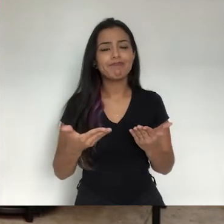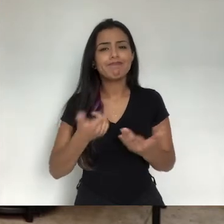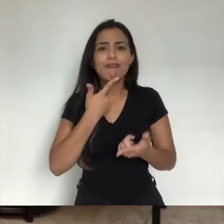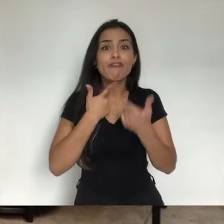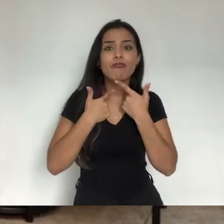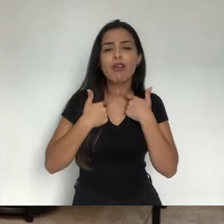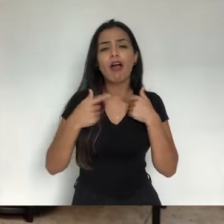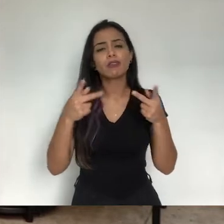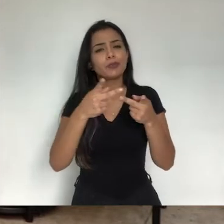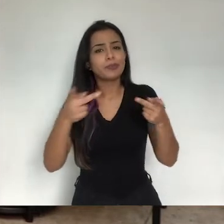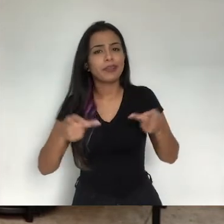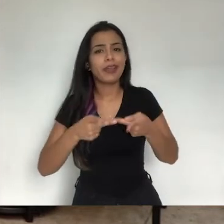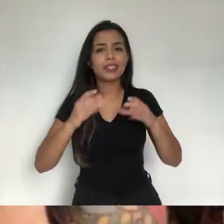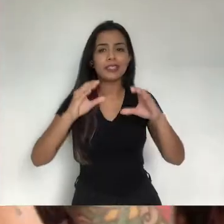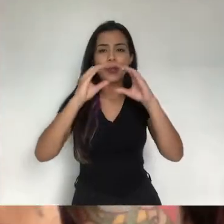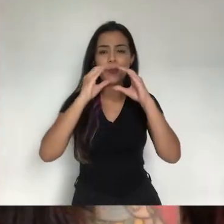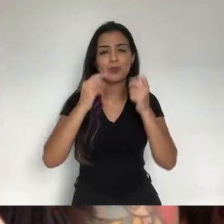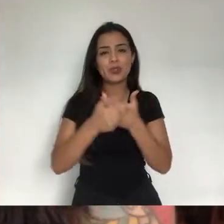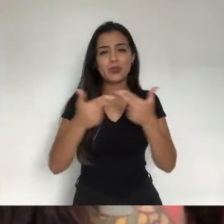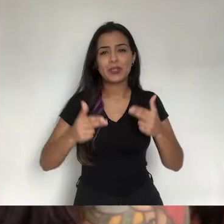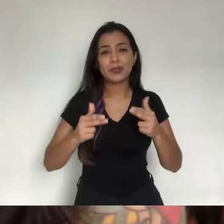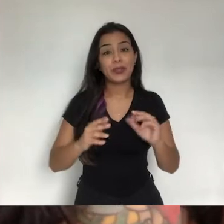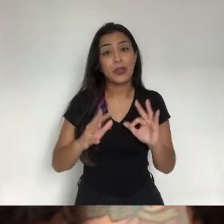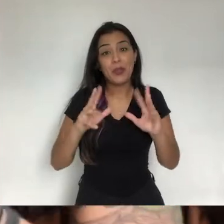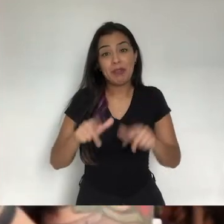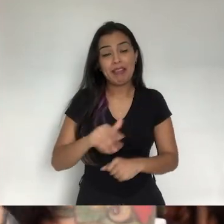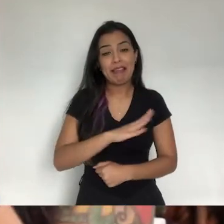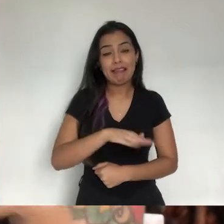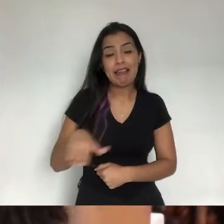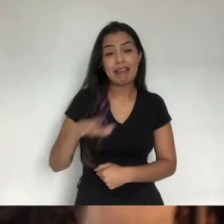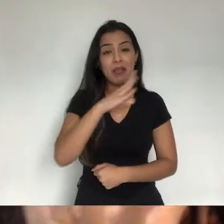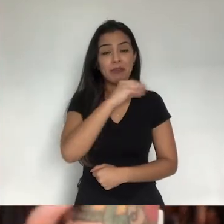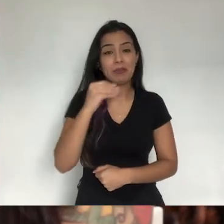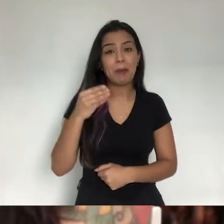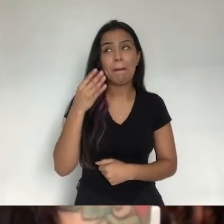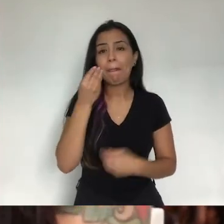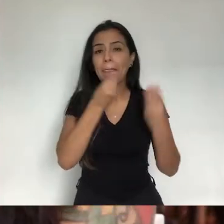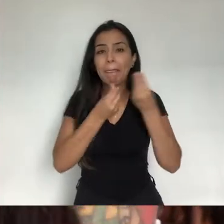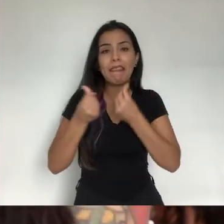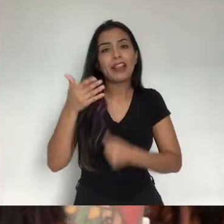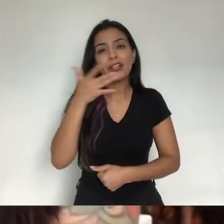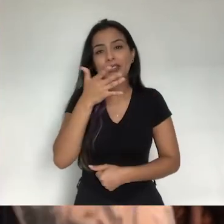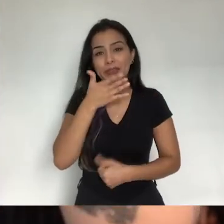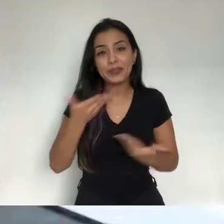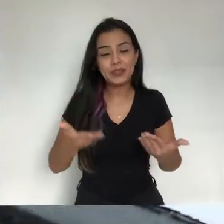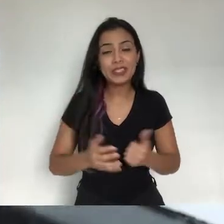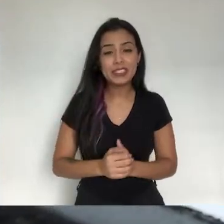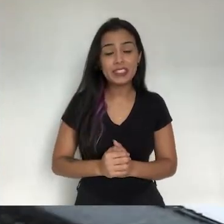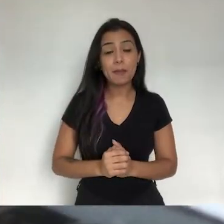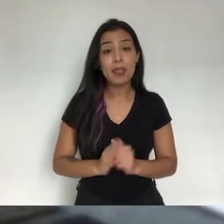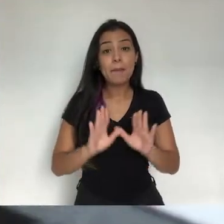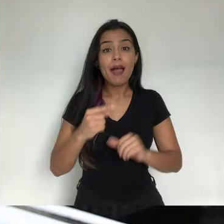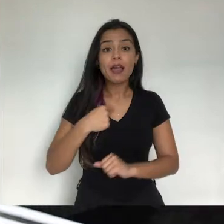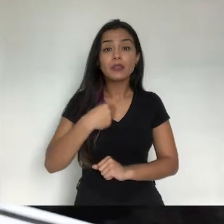deseja pizza, hambúrguer e todas as coisas gostosas que tá no imaginário de uma criança, de um adolescente. E